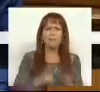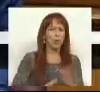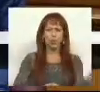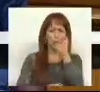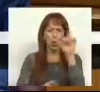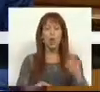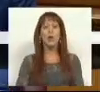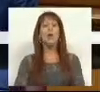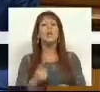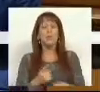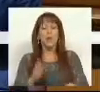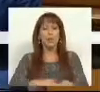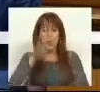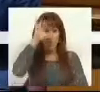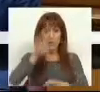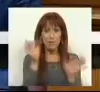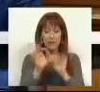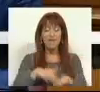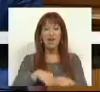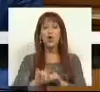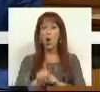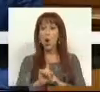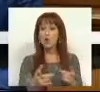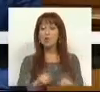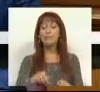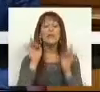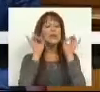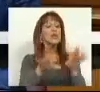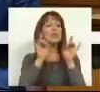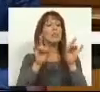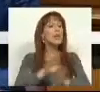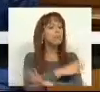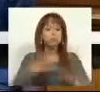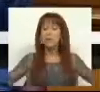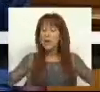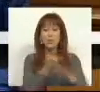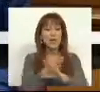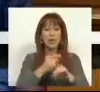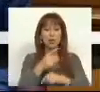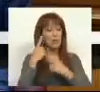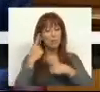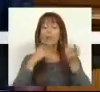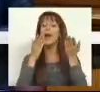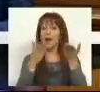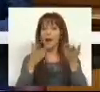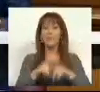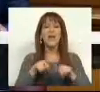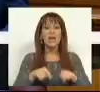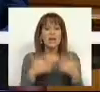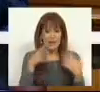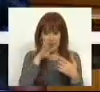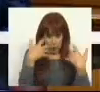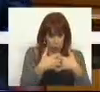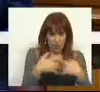verdade. Porque, de facto, o que o Governo se prepara para fazer são despedimentos em larga escala no setor público. E se